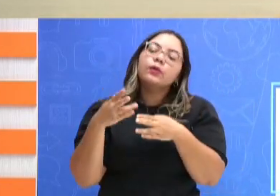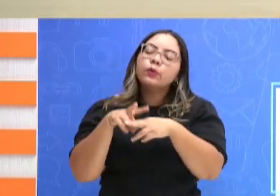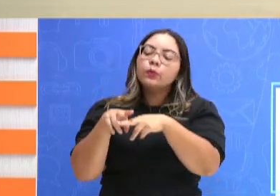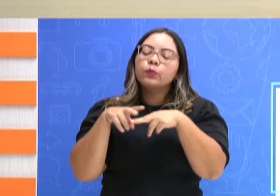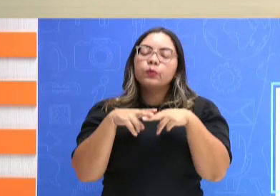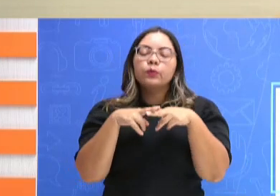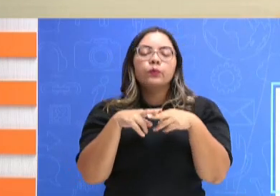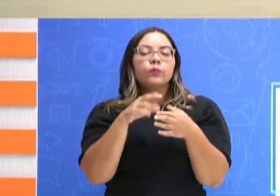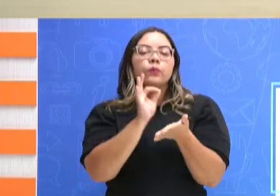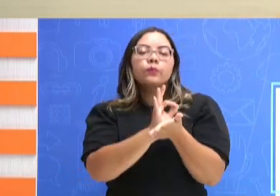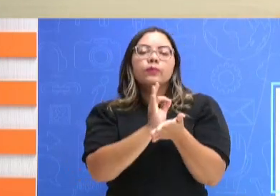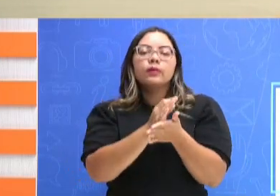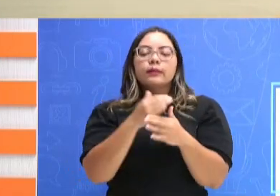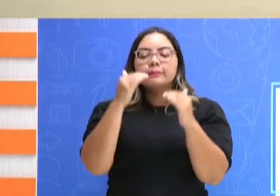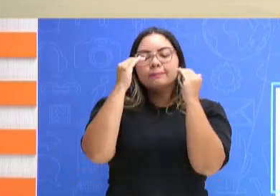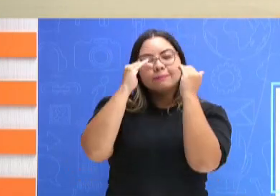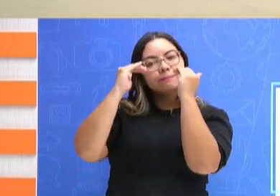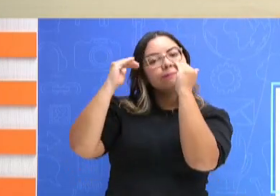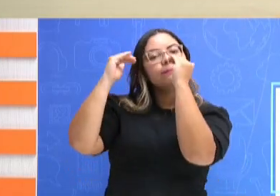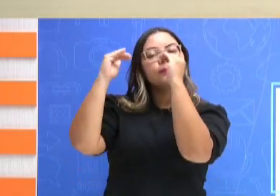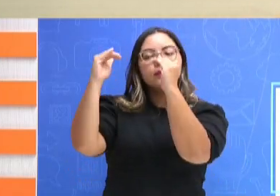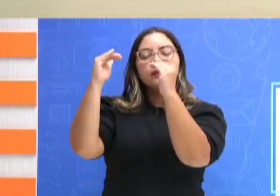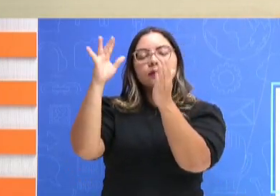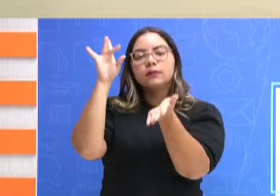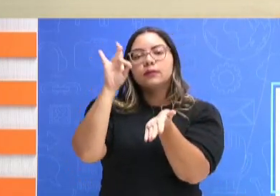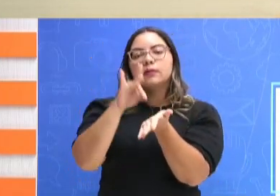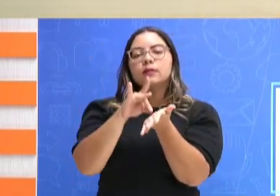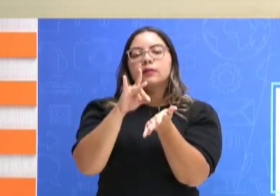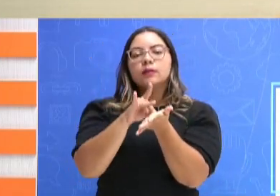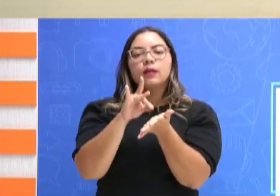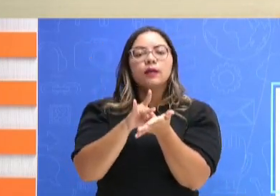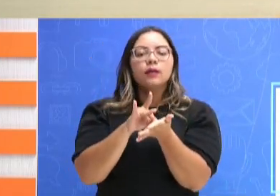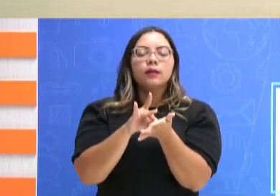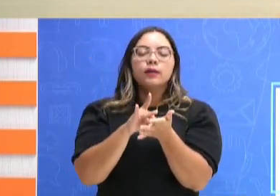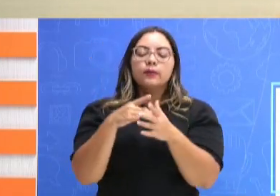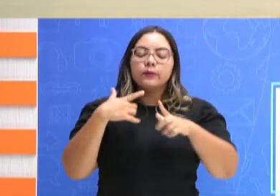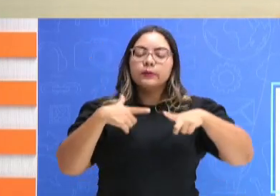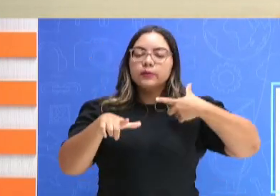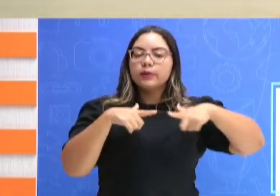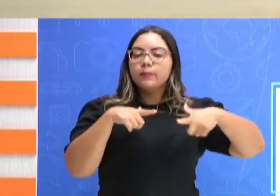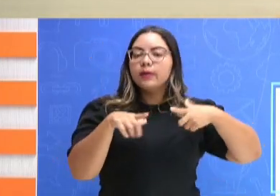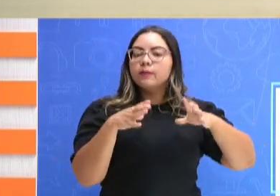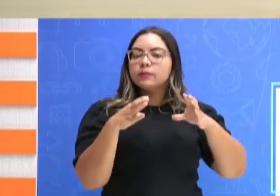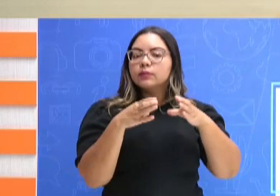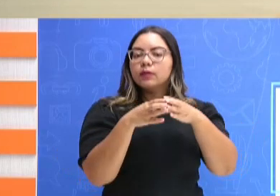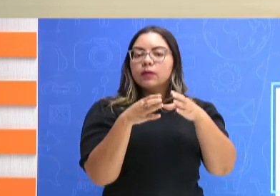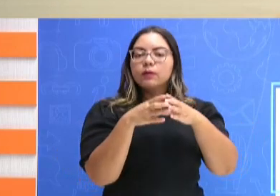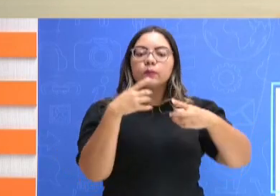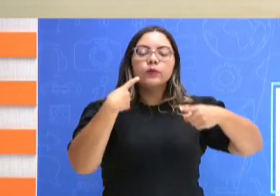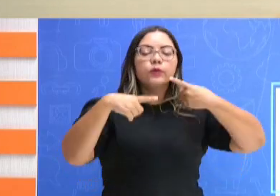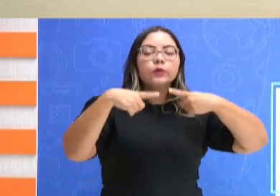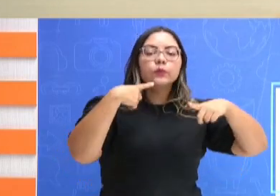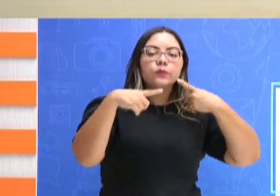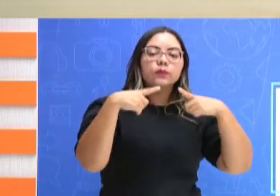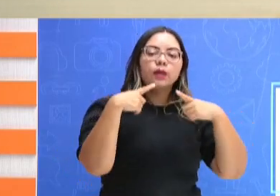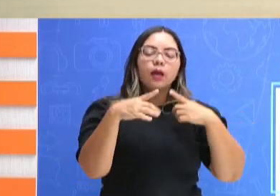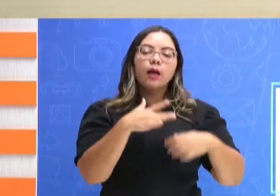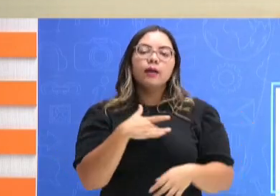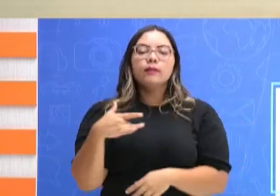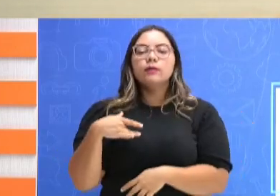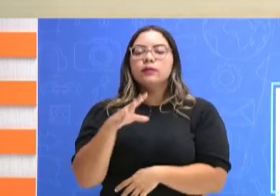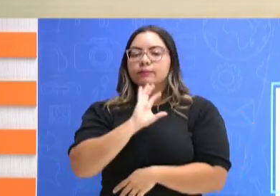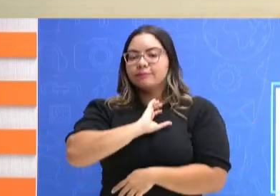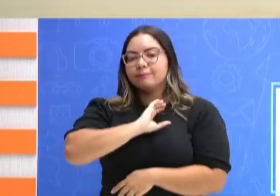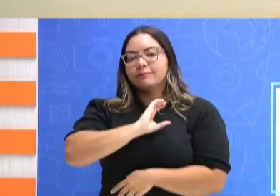alinhado como a gente é, sempre com respeito um para com o outro, a gente trabalhou o conjunto de discutir a saúde